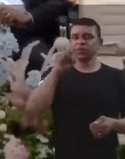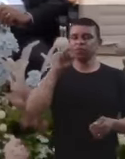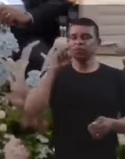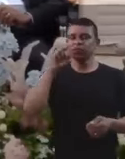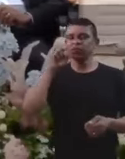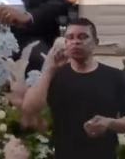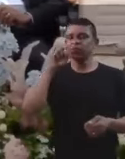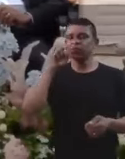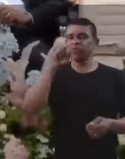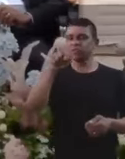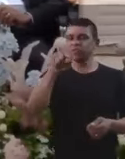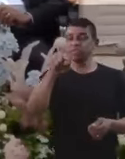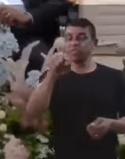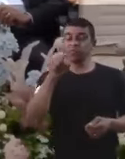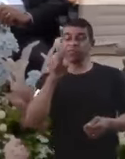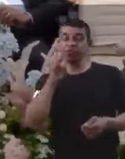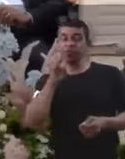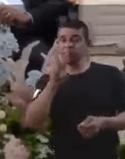completa da